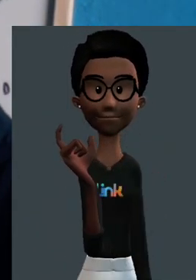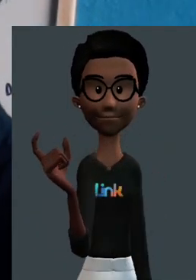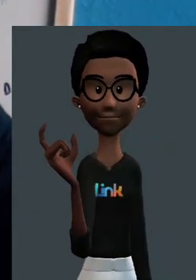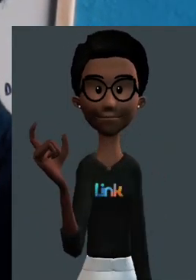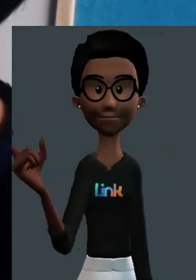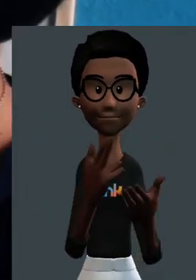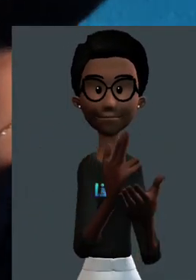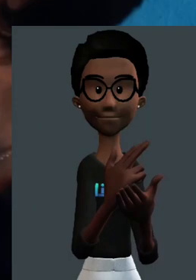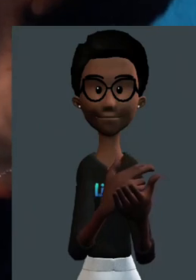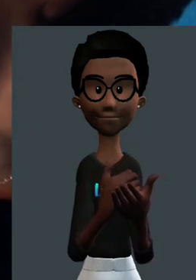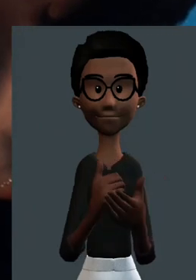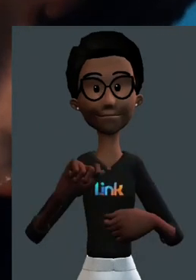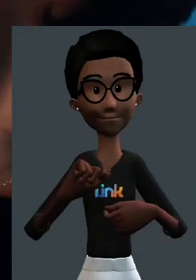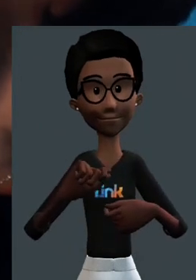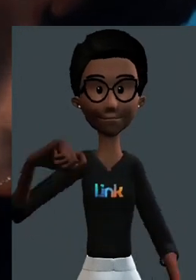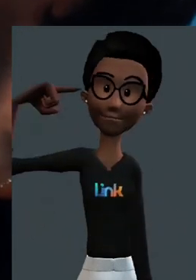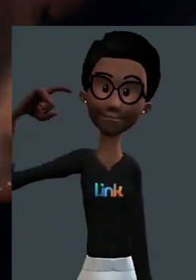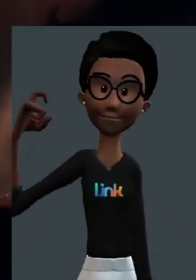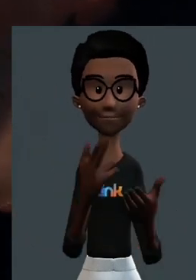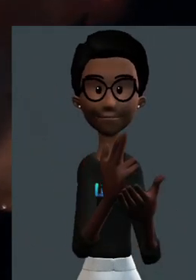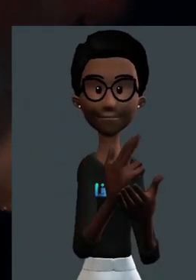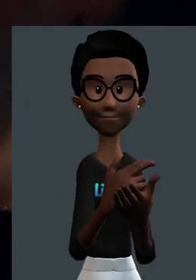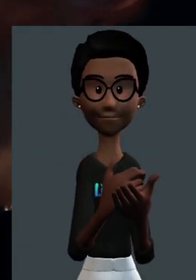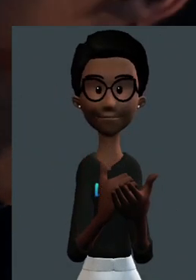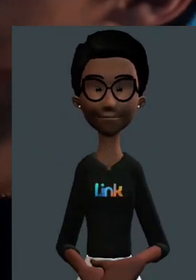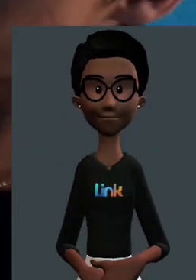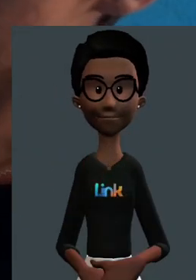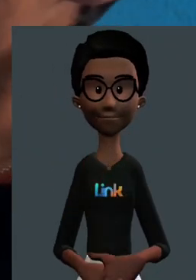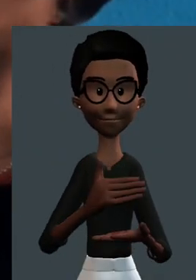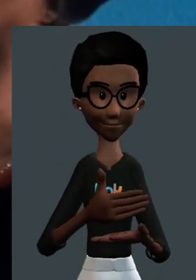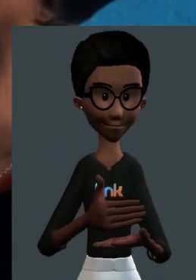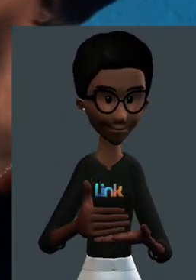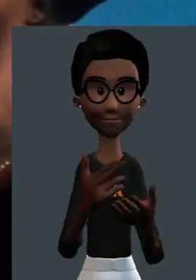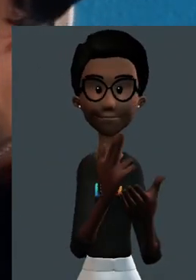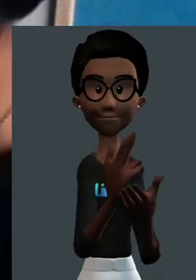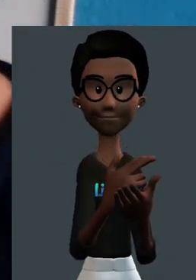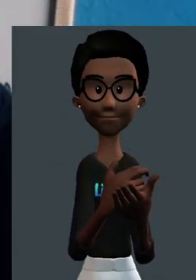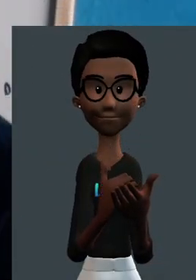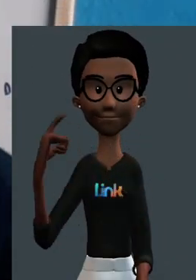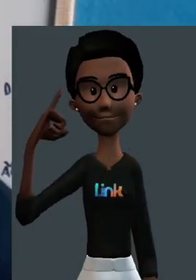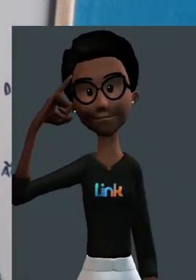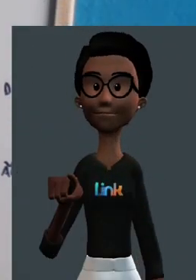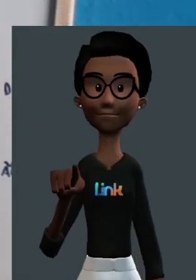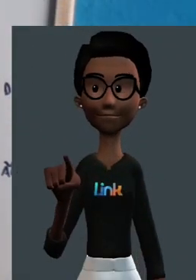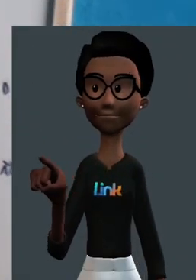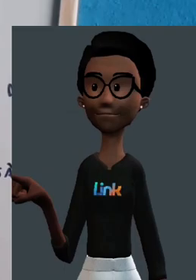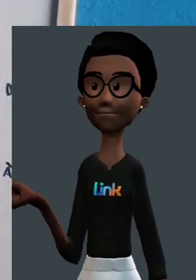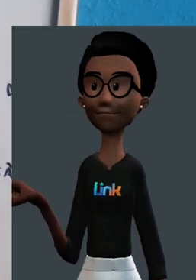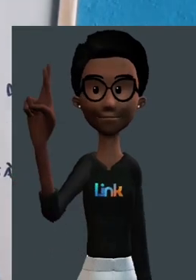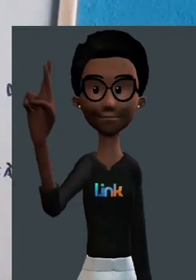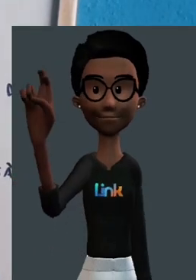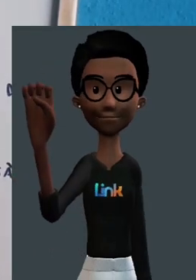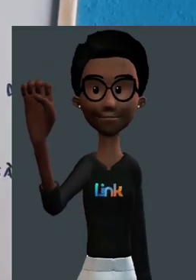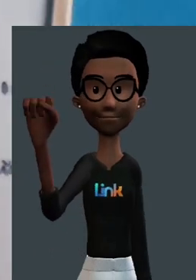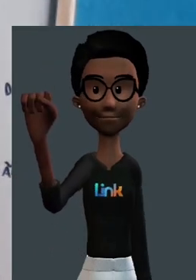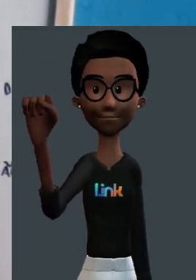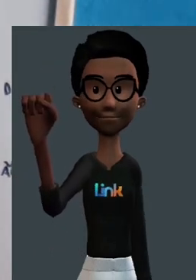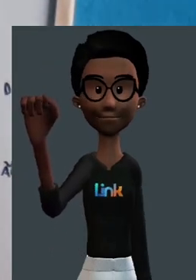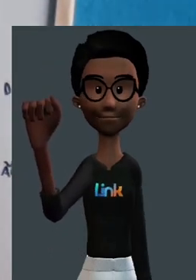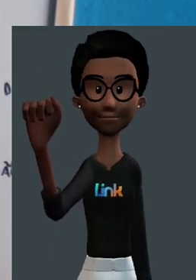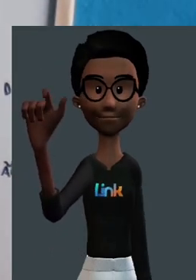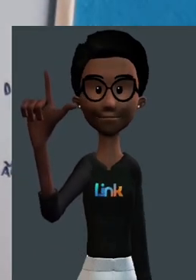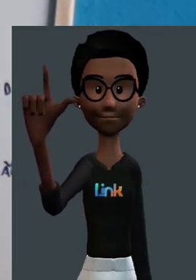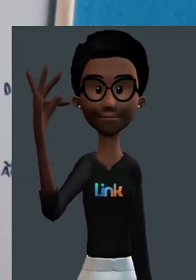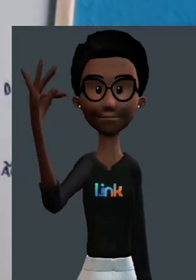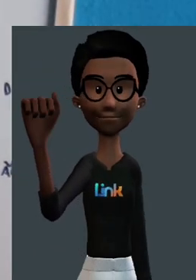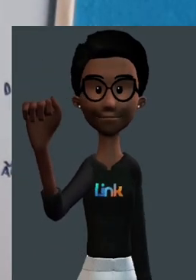figuras de palavra, as figuras de construção e as figuras de som. Começando aqui com as figuras de pensamento,